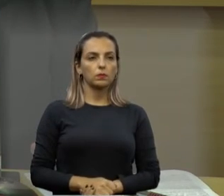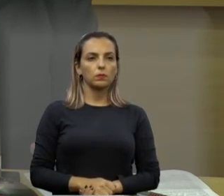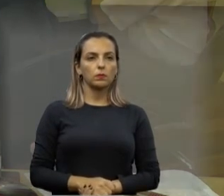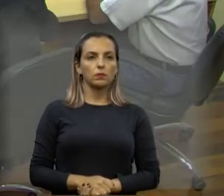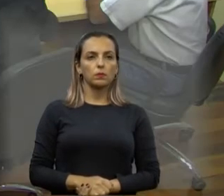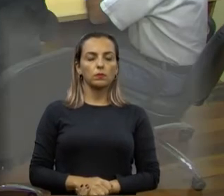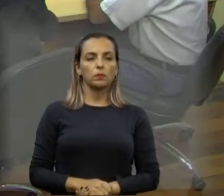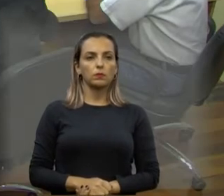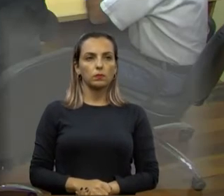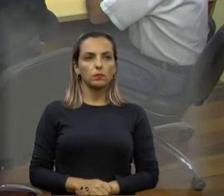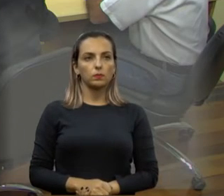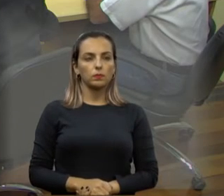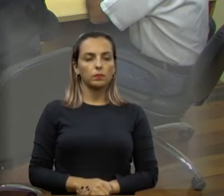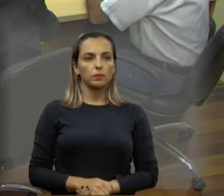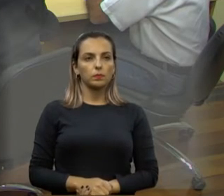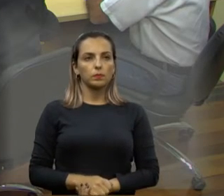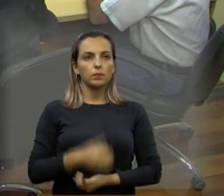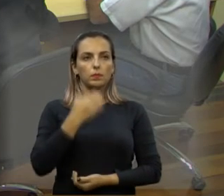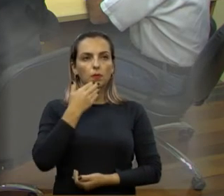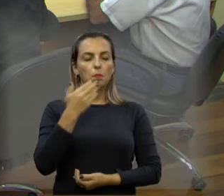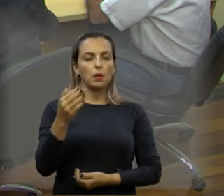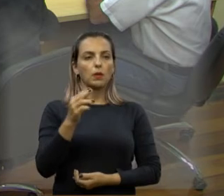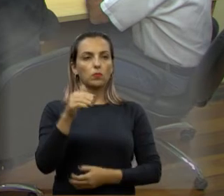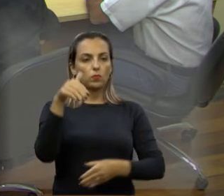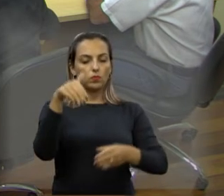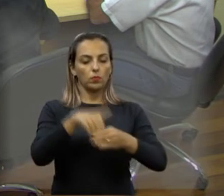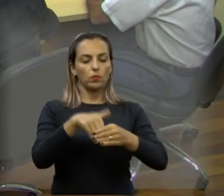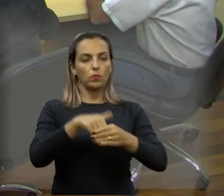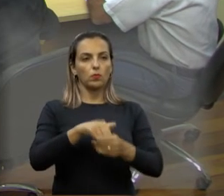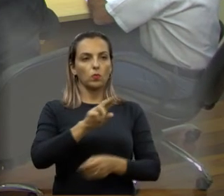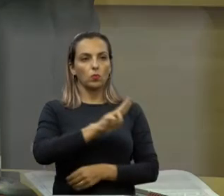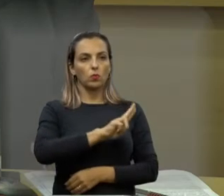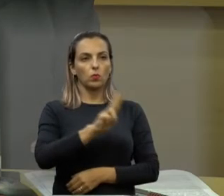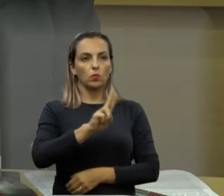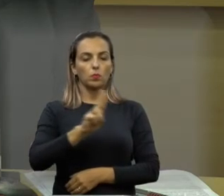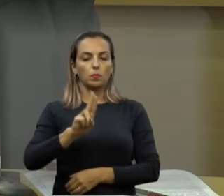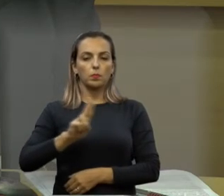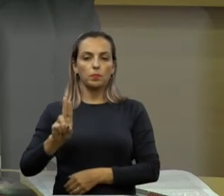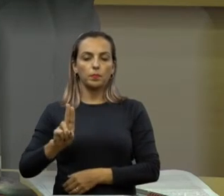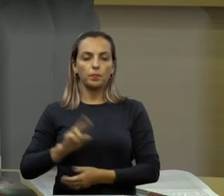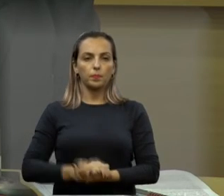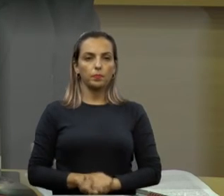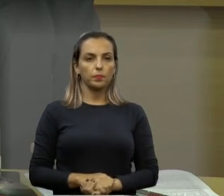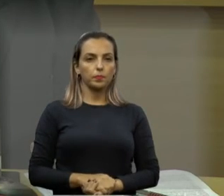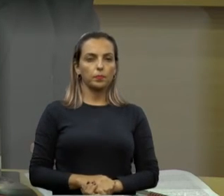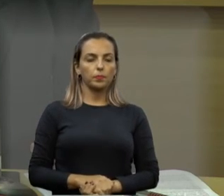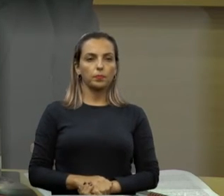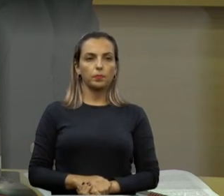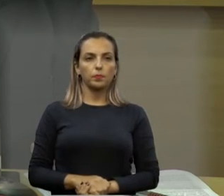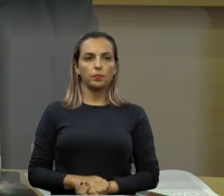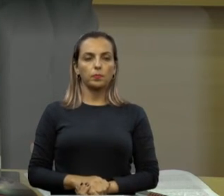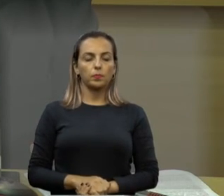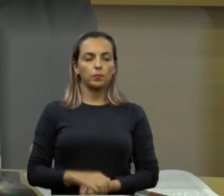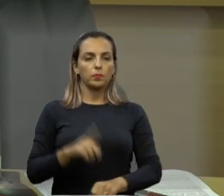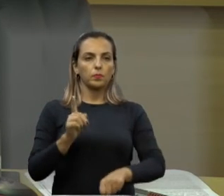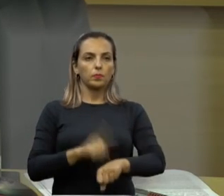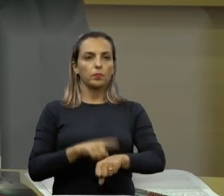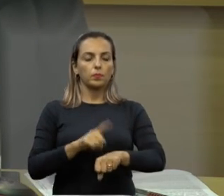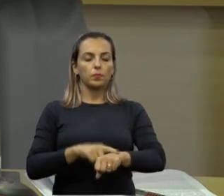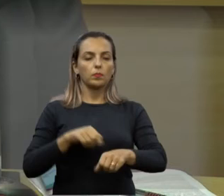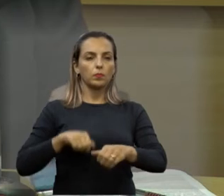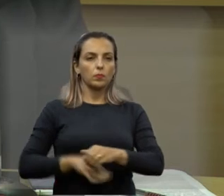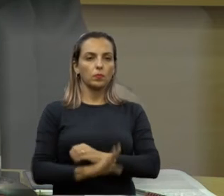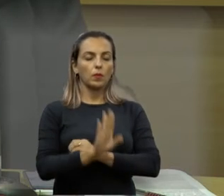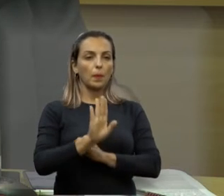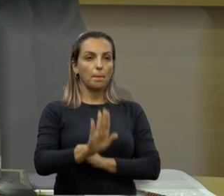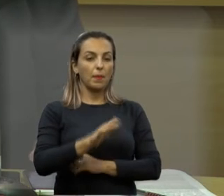Oi Rê quero que a votação seja nominal e olha eu vou Tem reserva de tempo